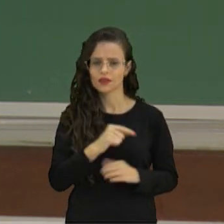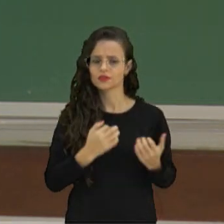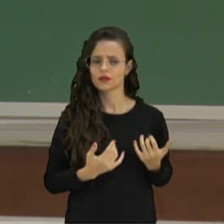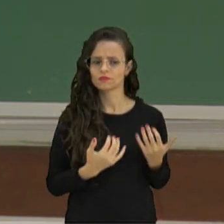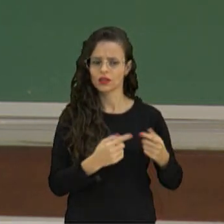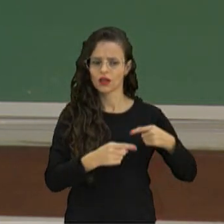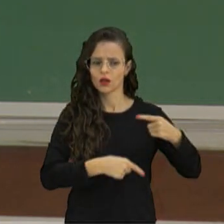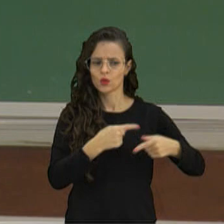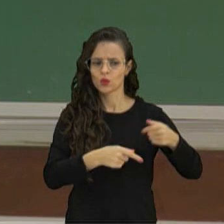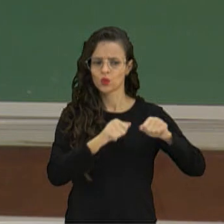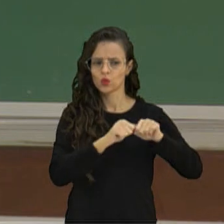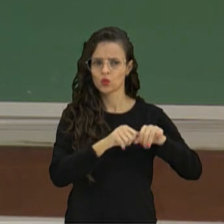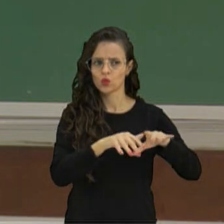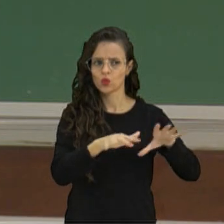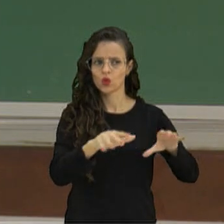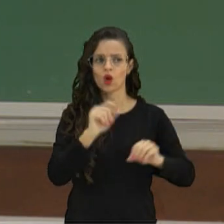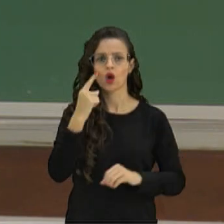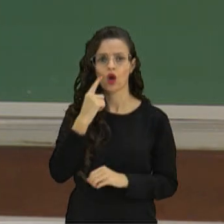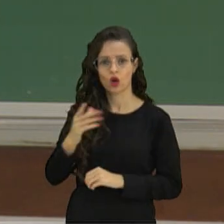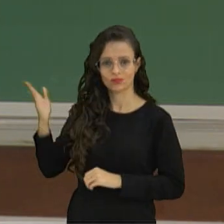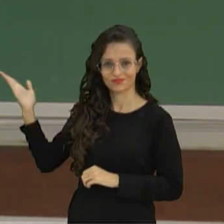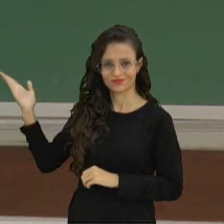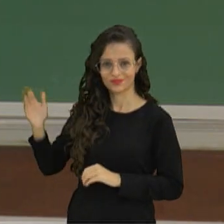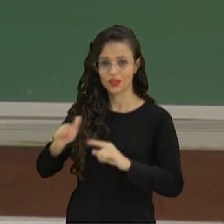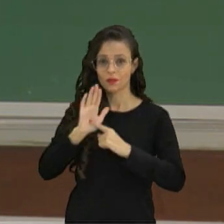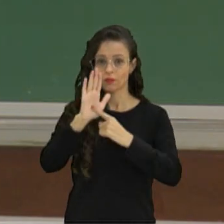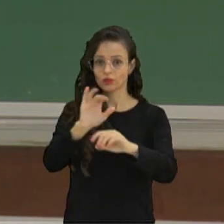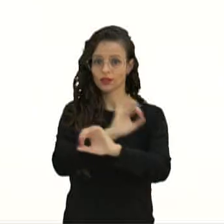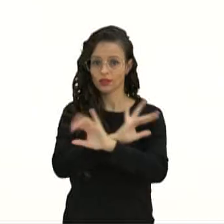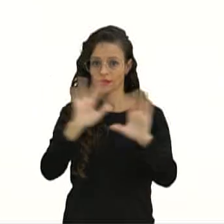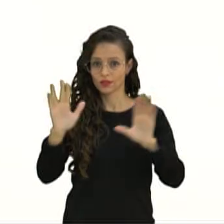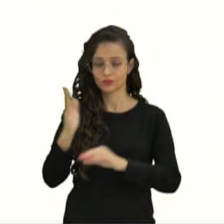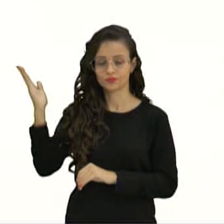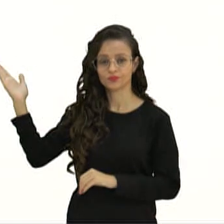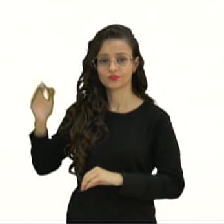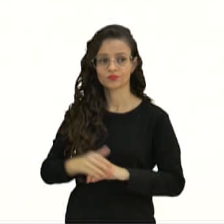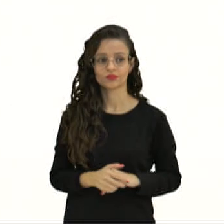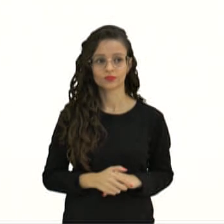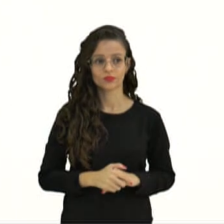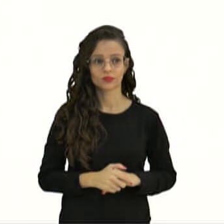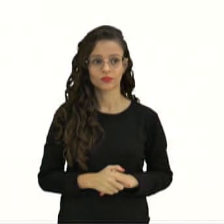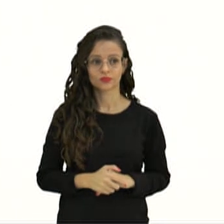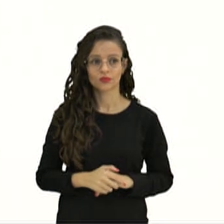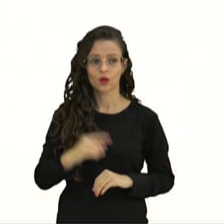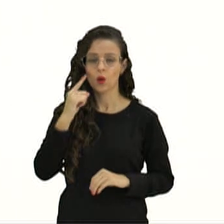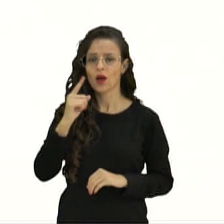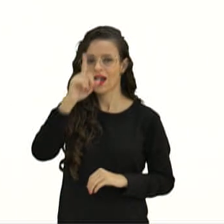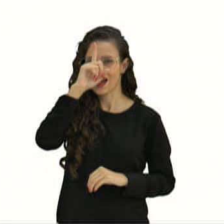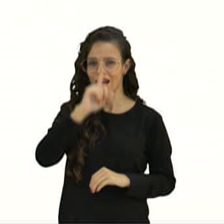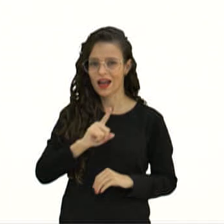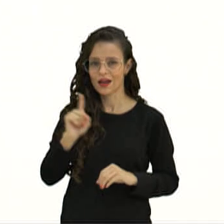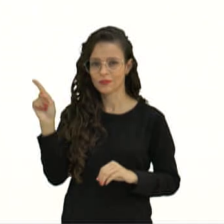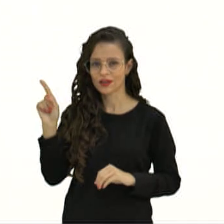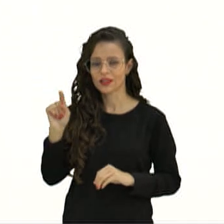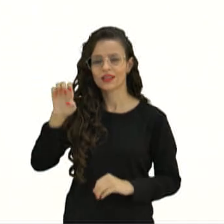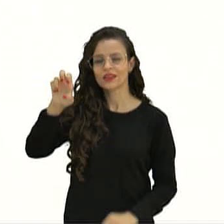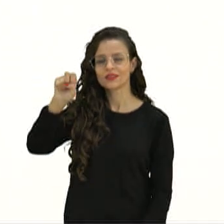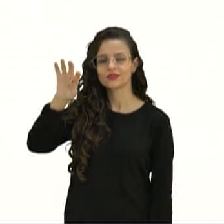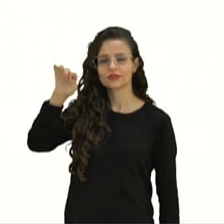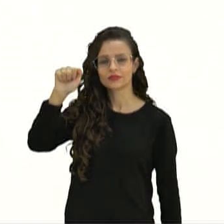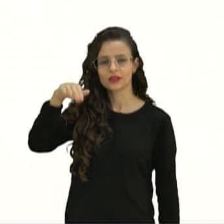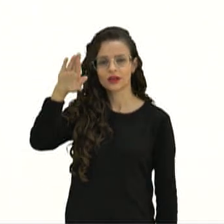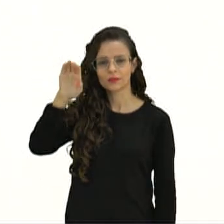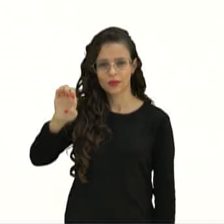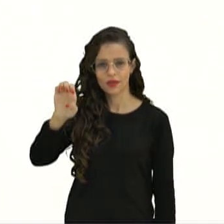reproduziam por autofecundação. Olha aqui, ó, aqui está mostrando mais ou menos assim, ó. Esse em amarelo aqui são os estames. É como